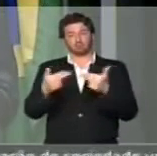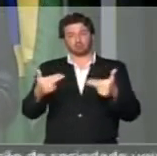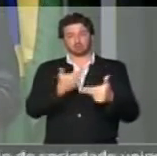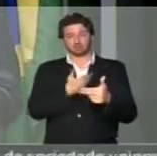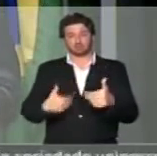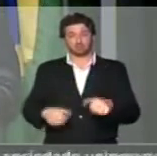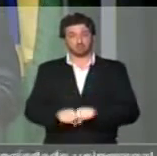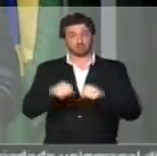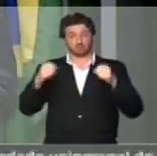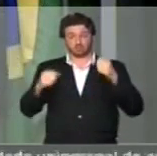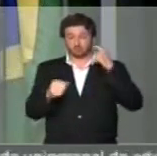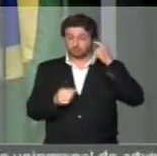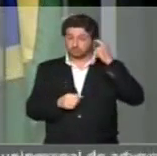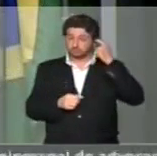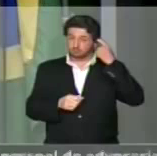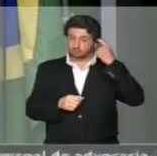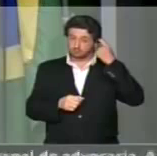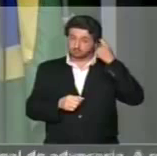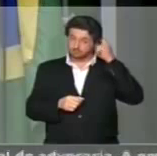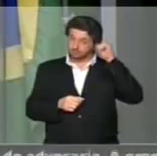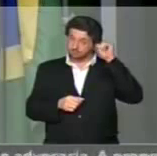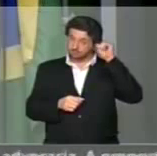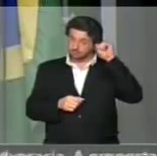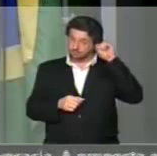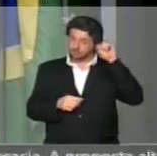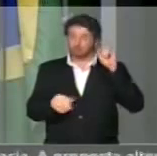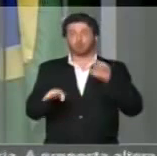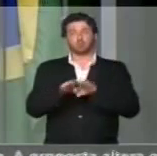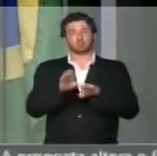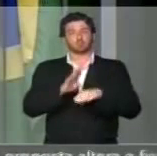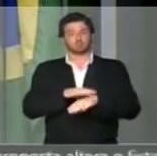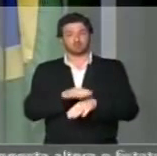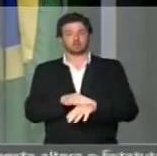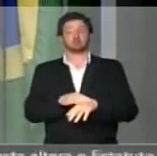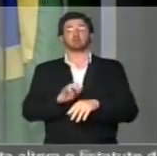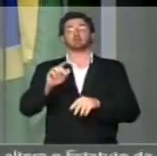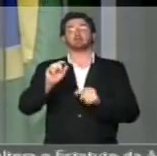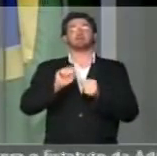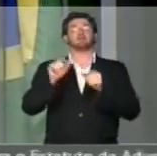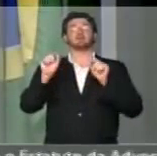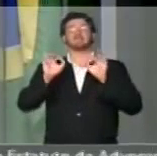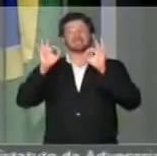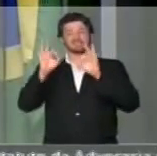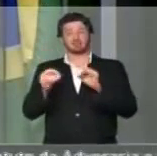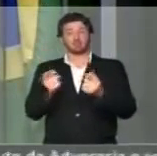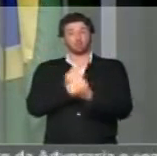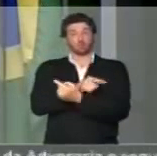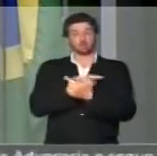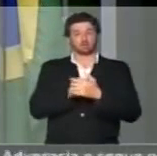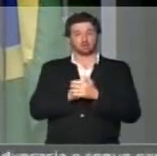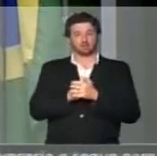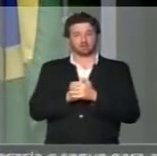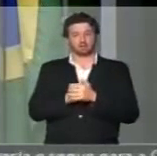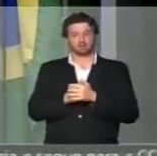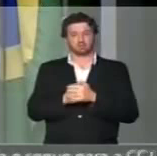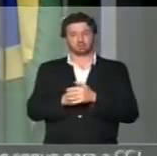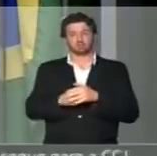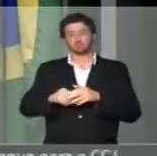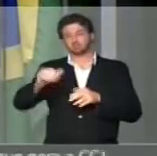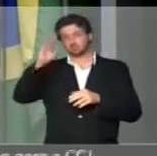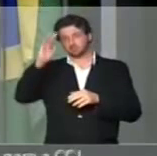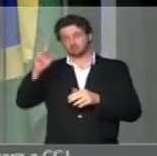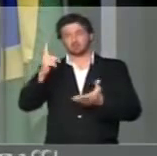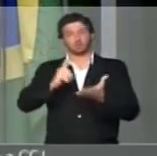são quebrados. Ao mesmo tempo, que faz exatamente o contrário dos mais